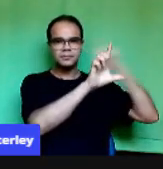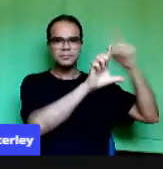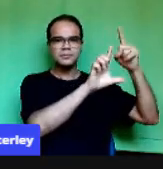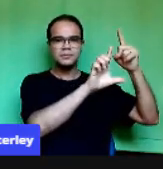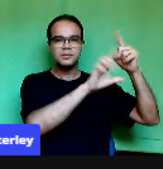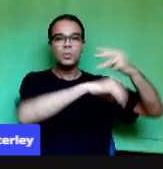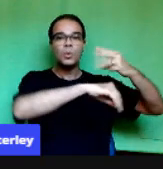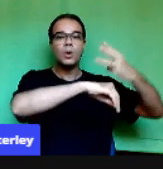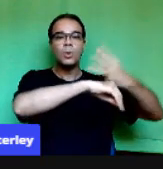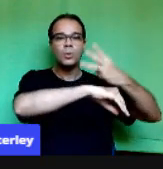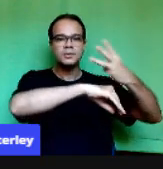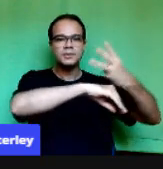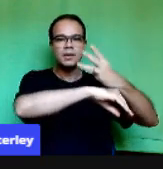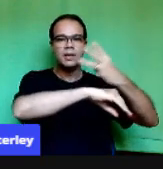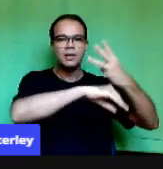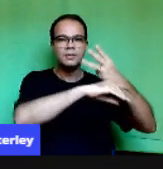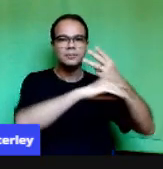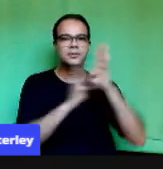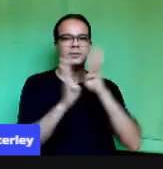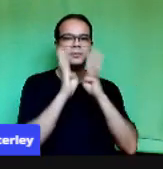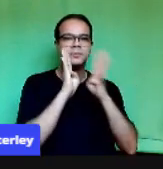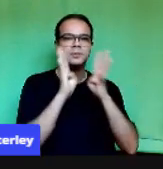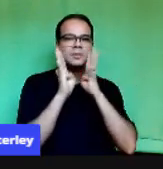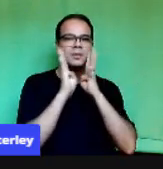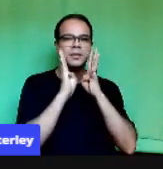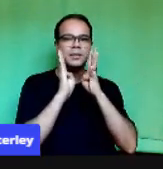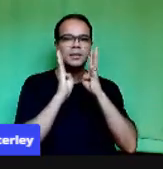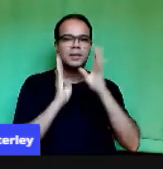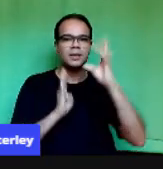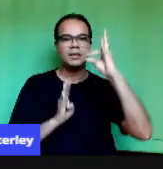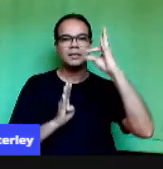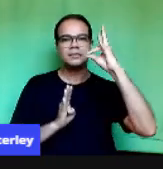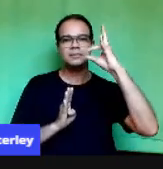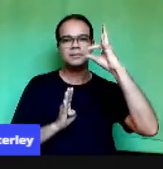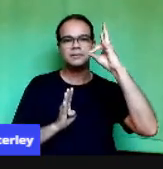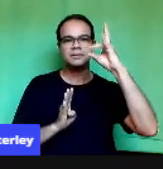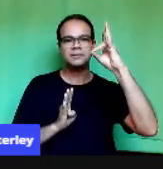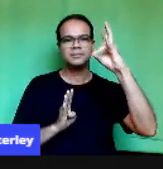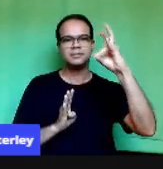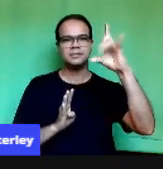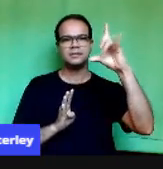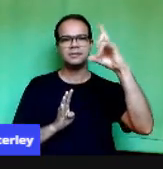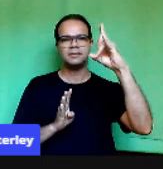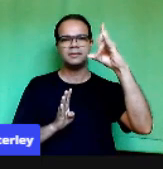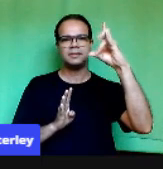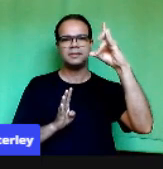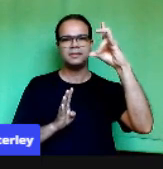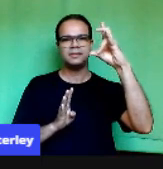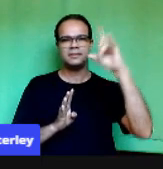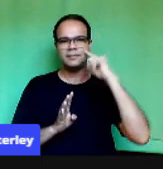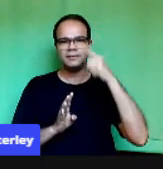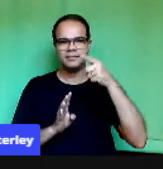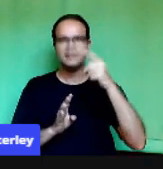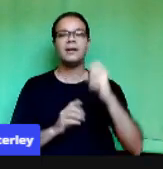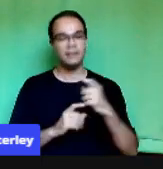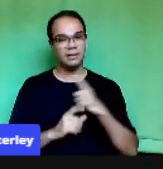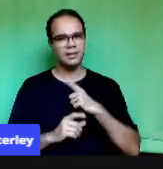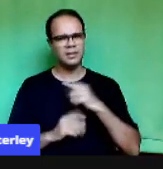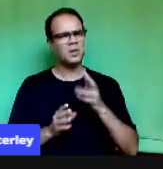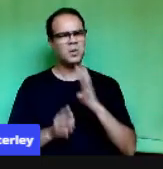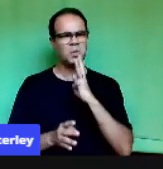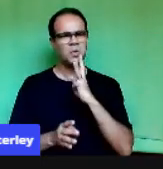do WhatsApp, o Facebook, o Instagram, o YouTube e o Cadernos de Atividades. Esse vocês conhecem, porque